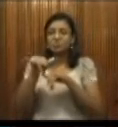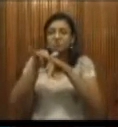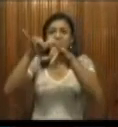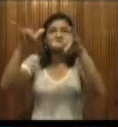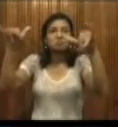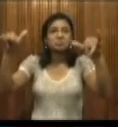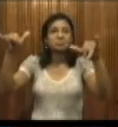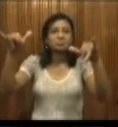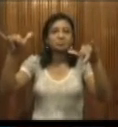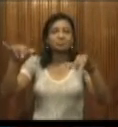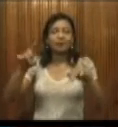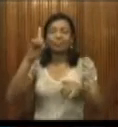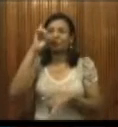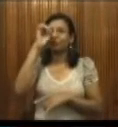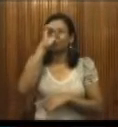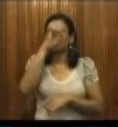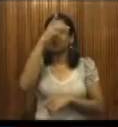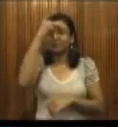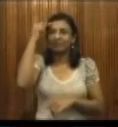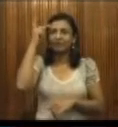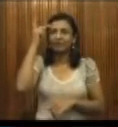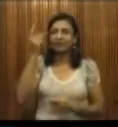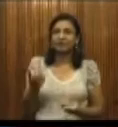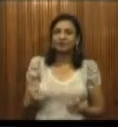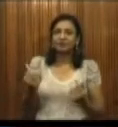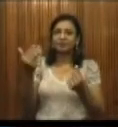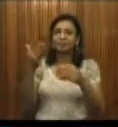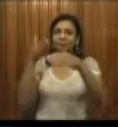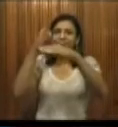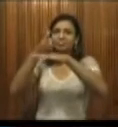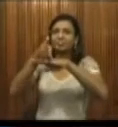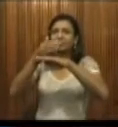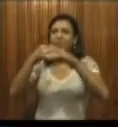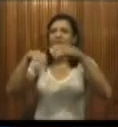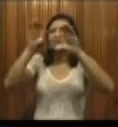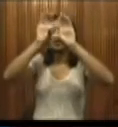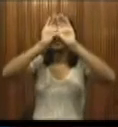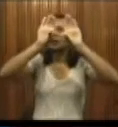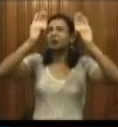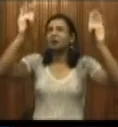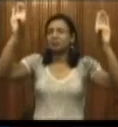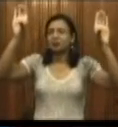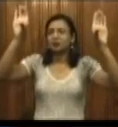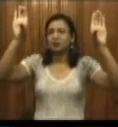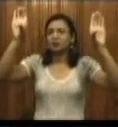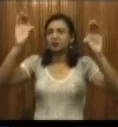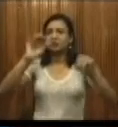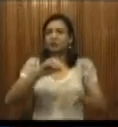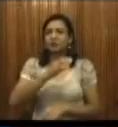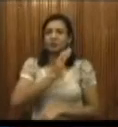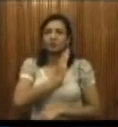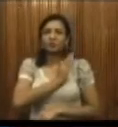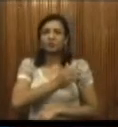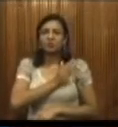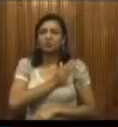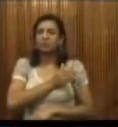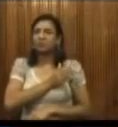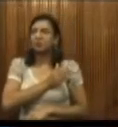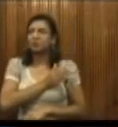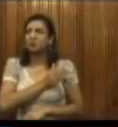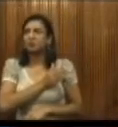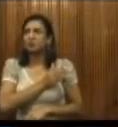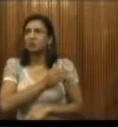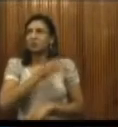nas riquezas entrar no reino de Deus. O Senhor aplica a sua palavra em nossos corações, todos podem